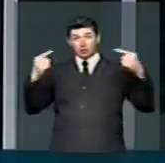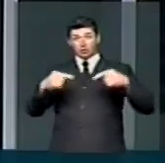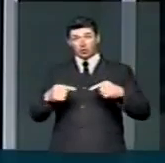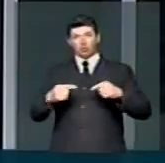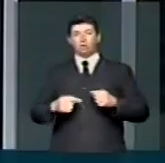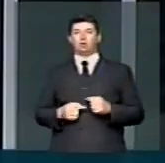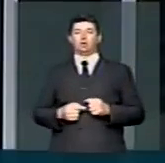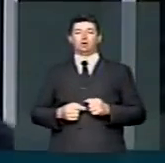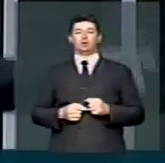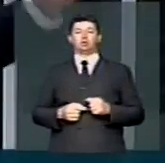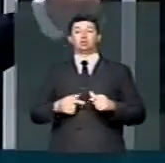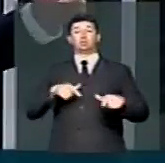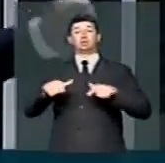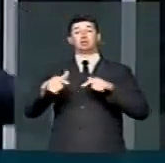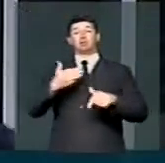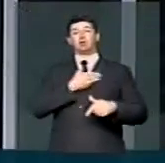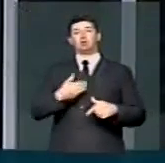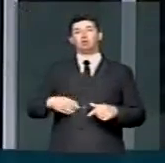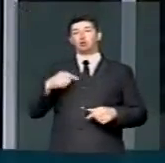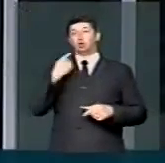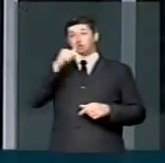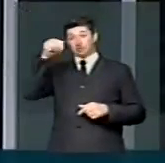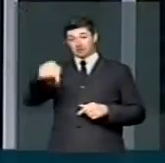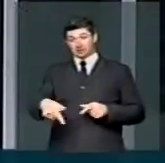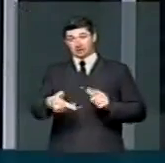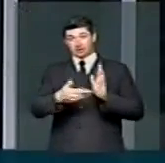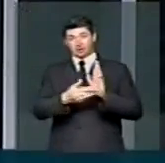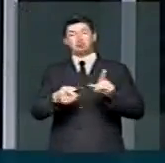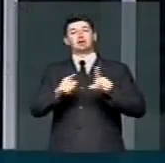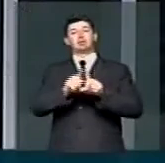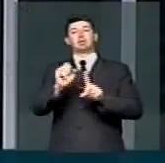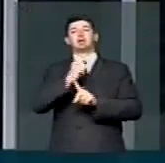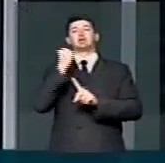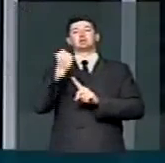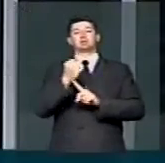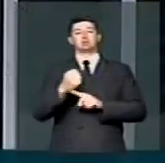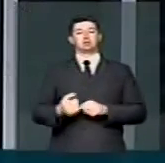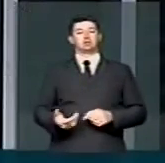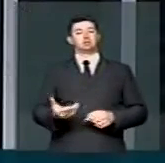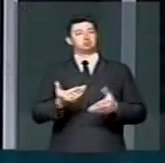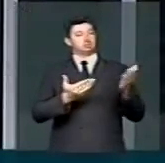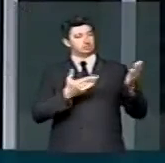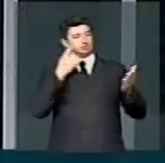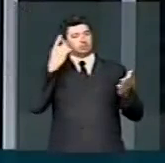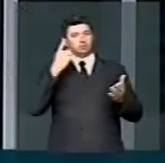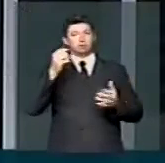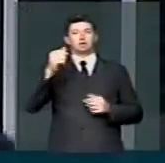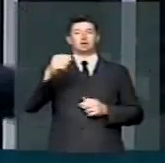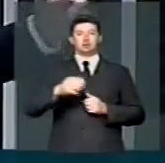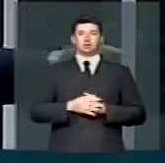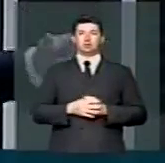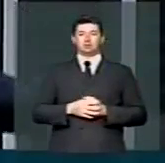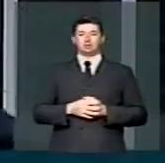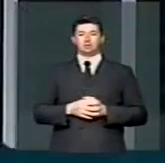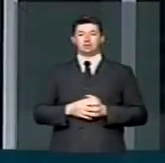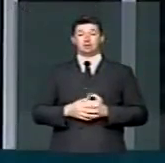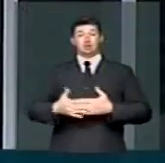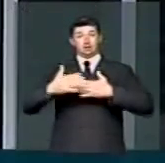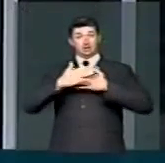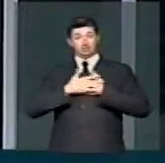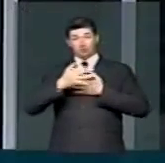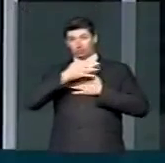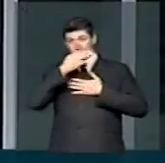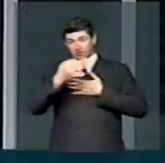as ações do nosso governo nesta casa e na sociedade, prezado presidente. E isto, do meu ponto